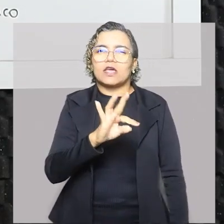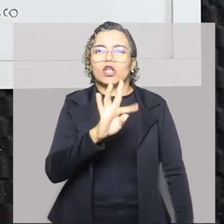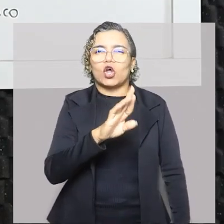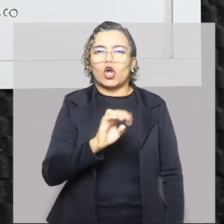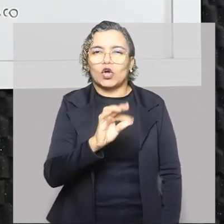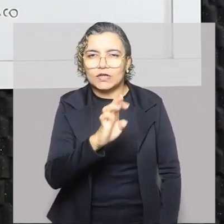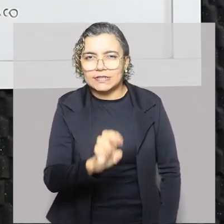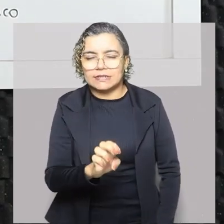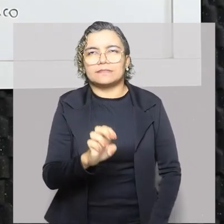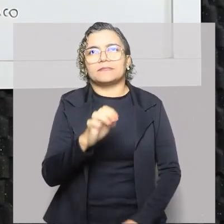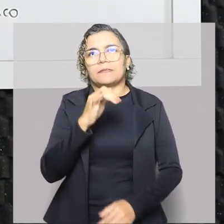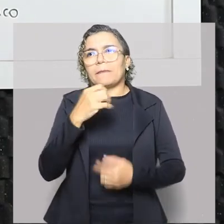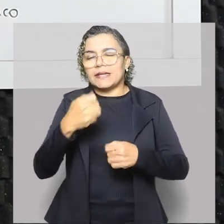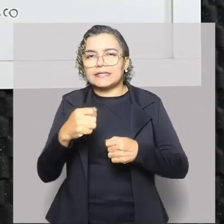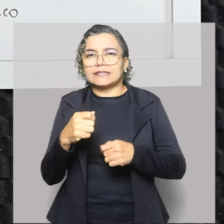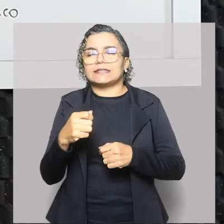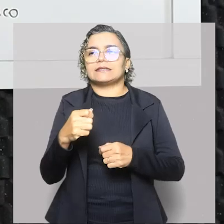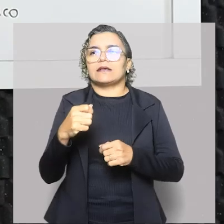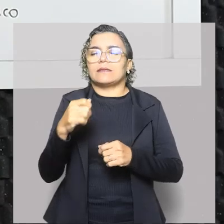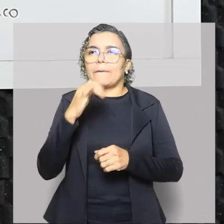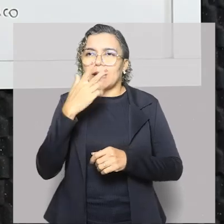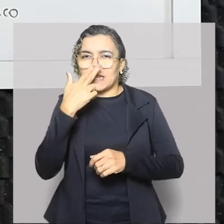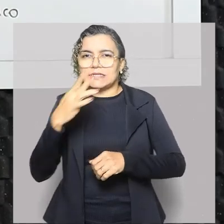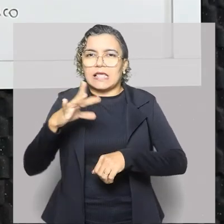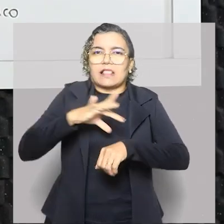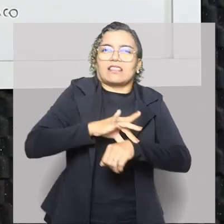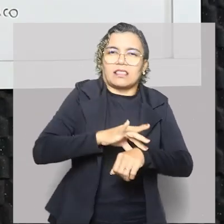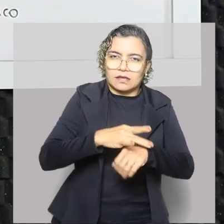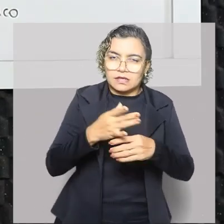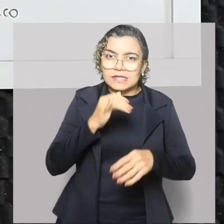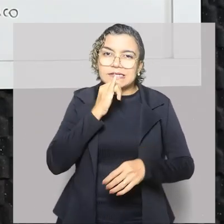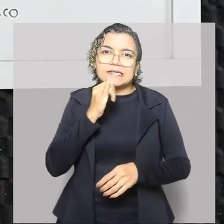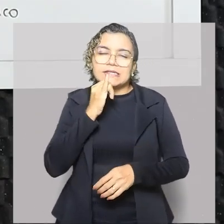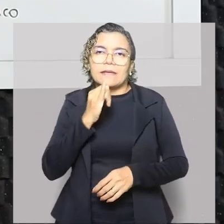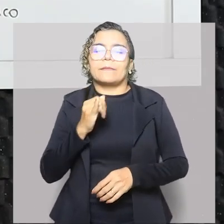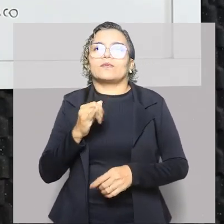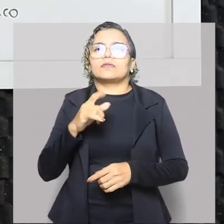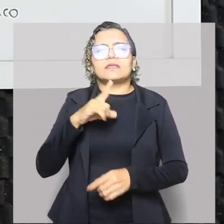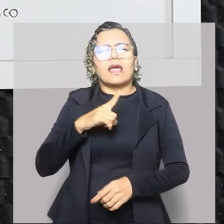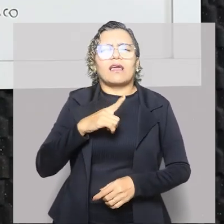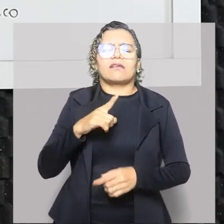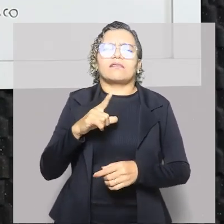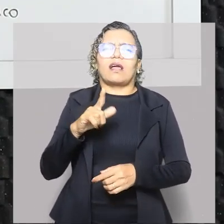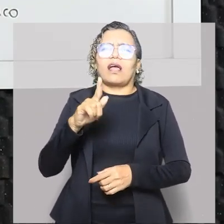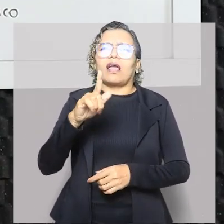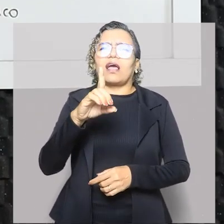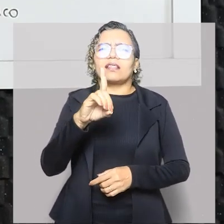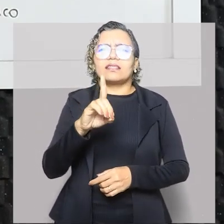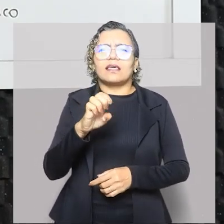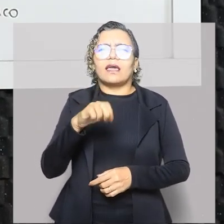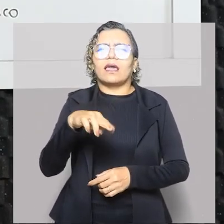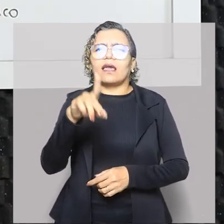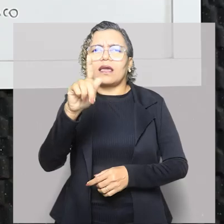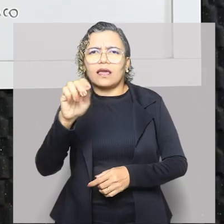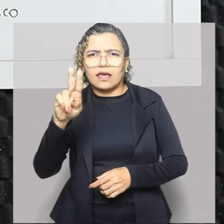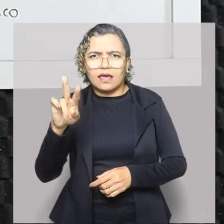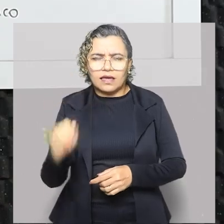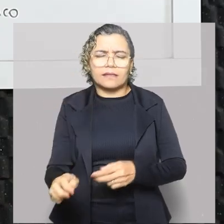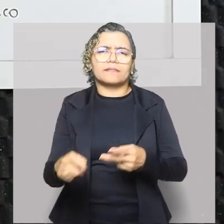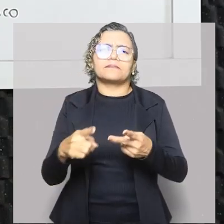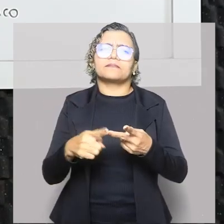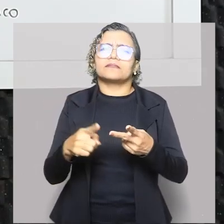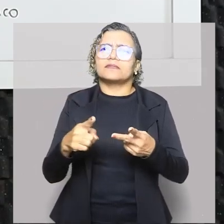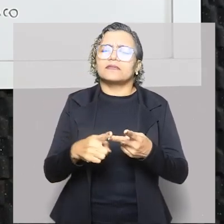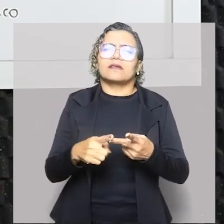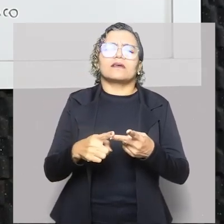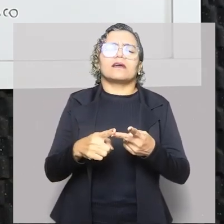aí com um quantitativo, né, um aumento nos casos de dengue, de zika, né, de chikungunya, febre